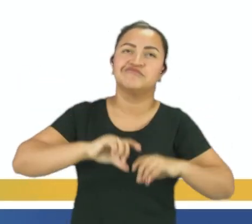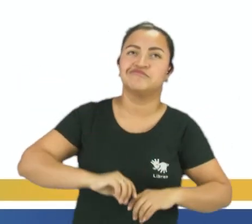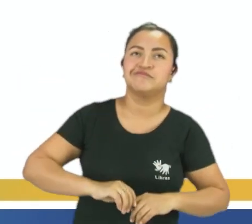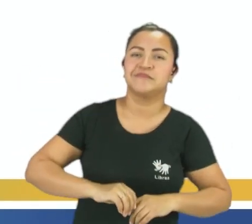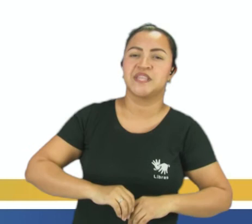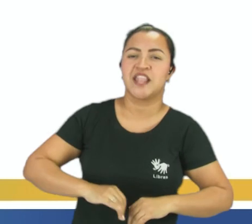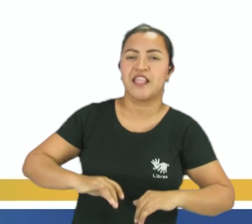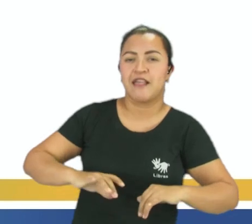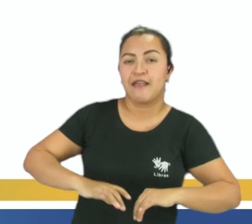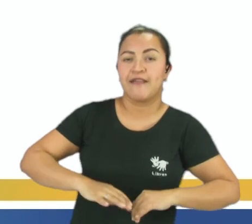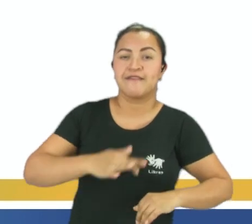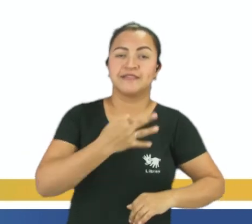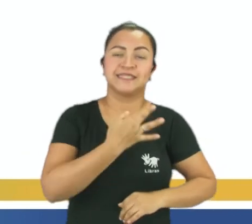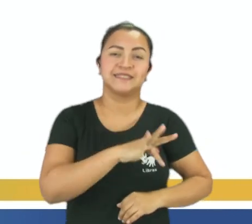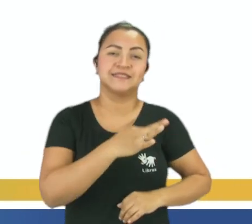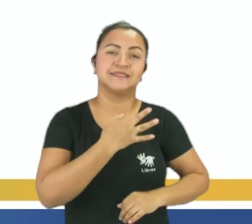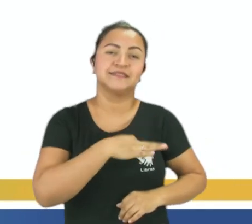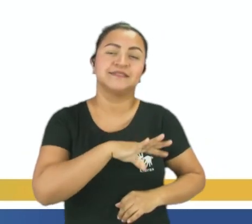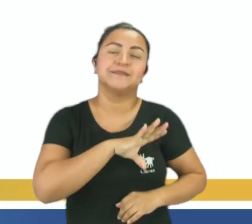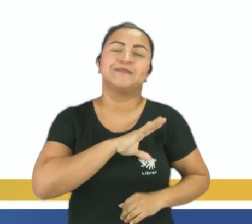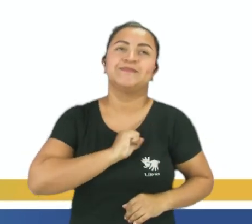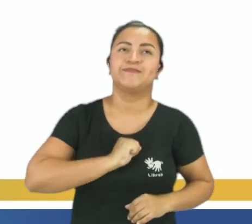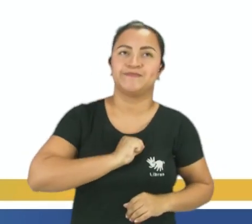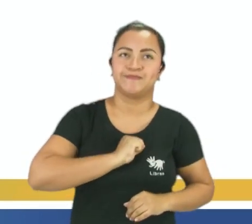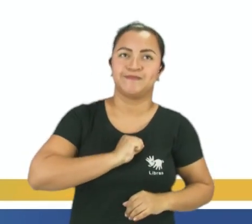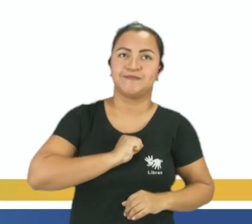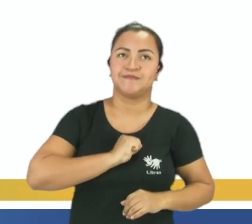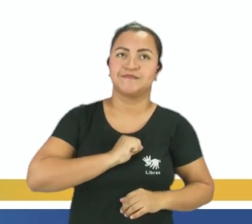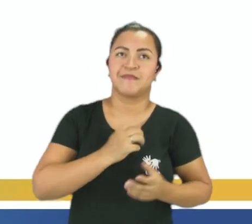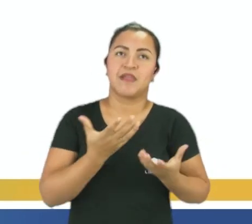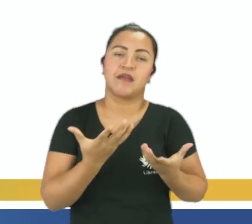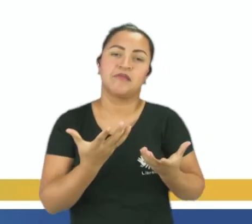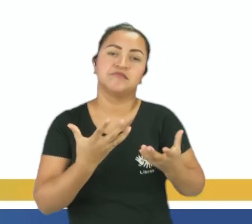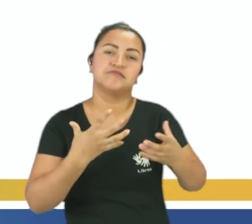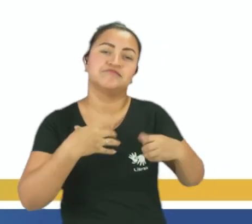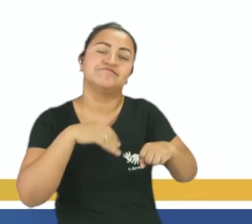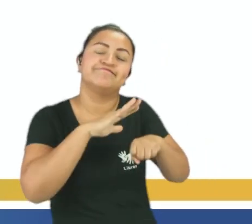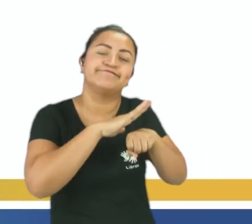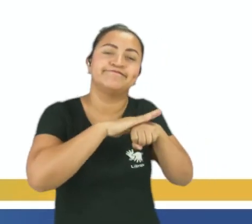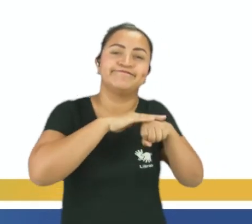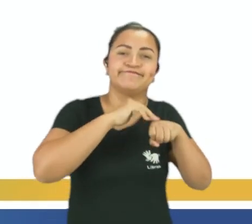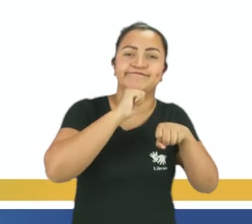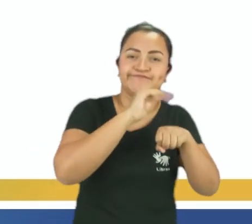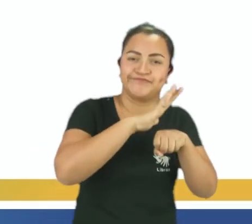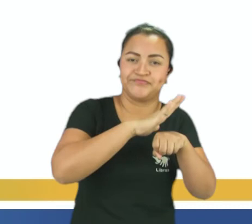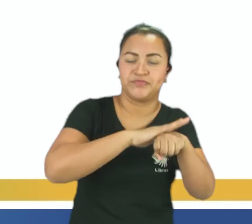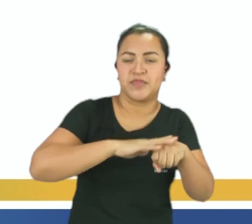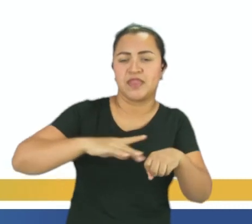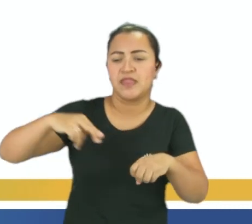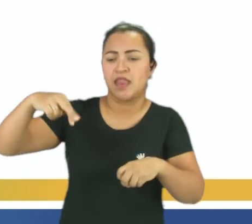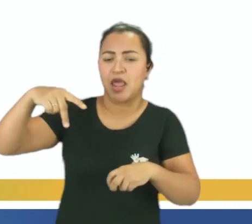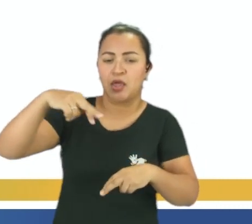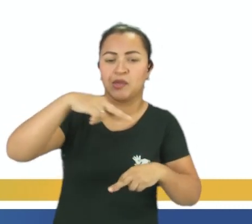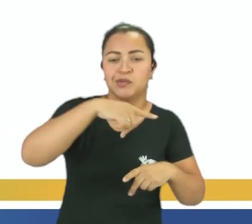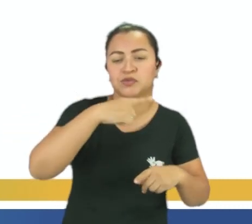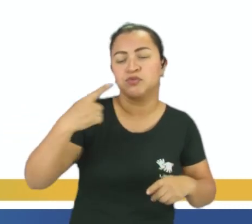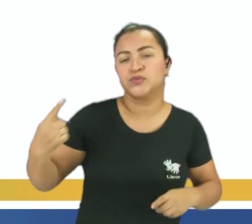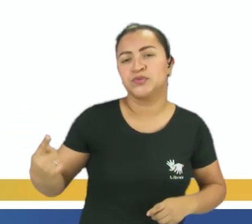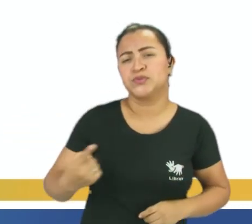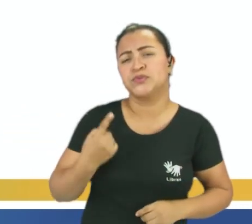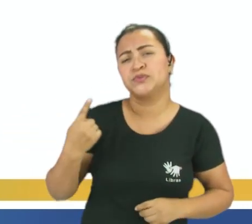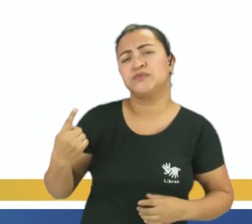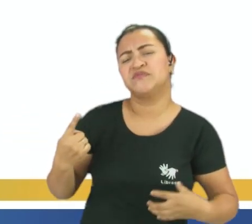é dor que desatina sem doer. É um não querer mais que bem querer, é um andar solitário entre a